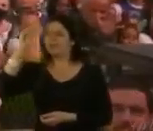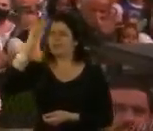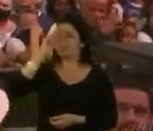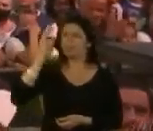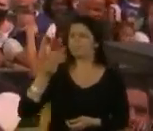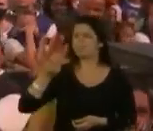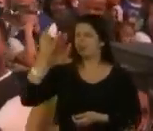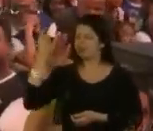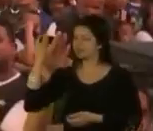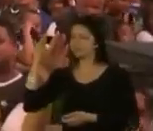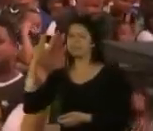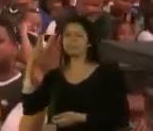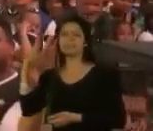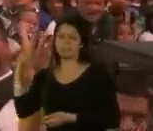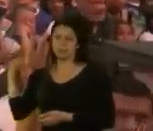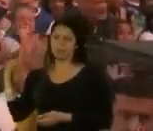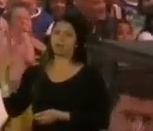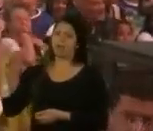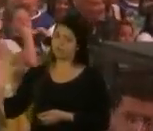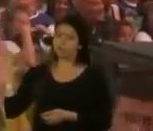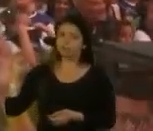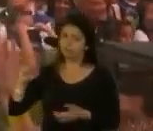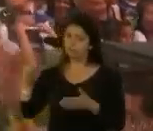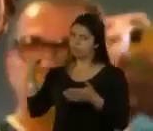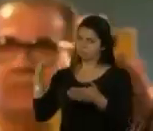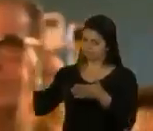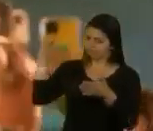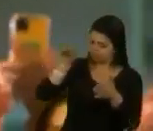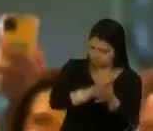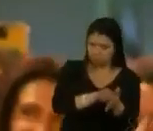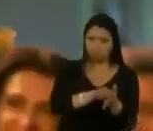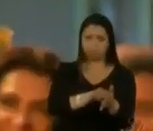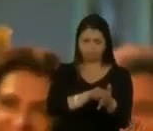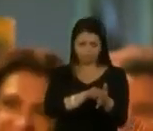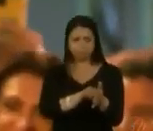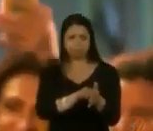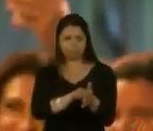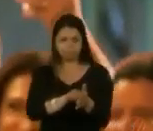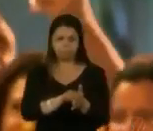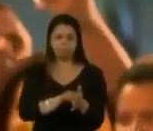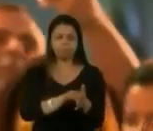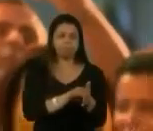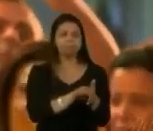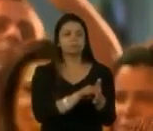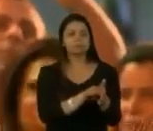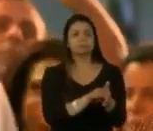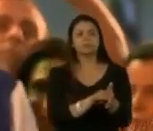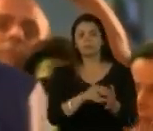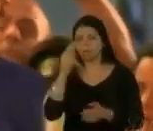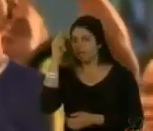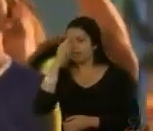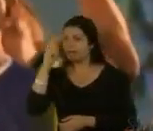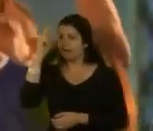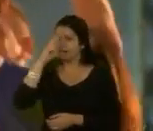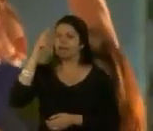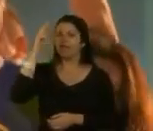você veio e aonde que você chegou. Solta sua voz. Lembrar